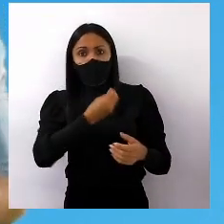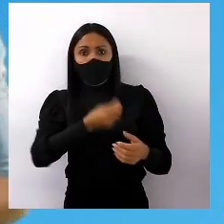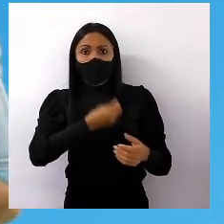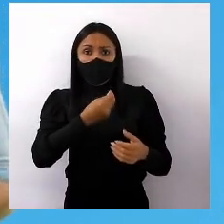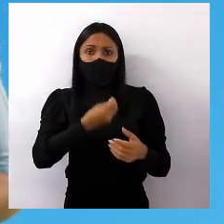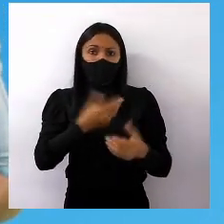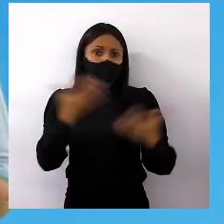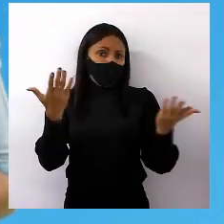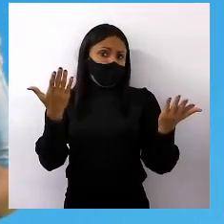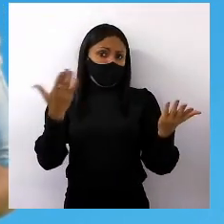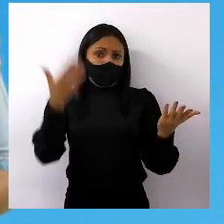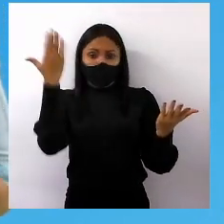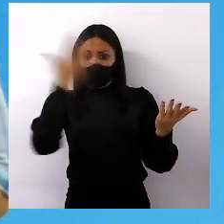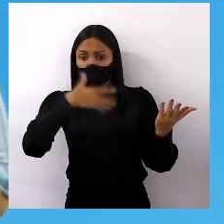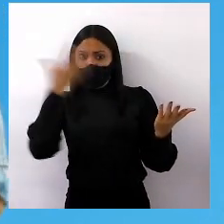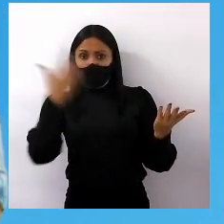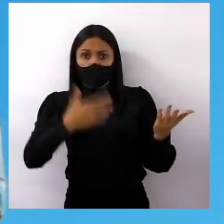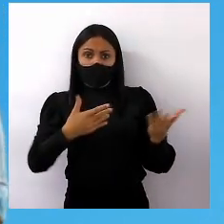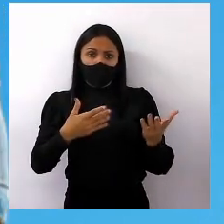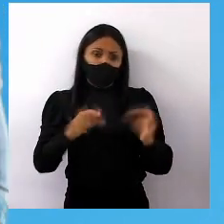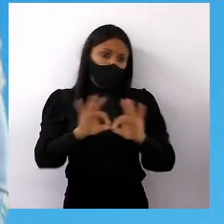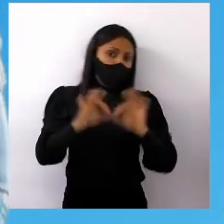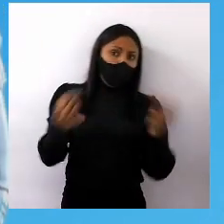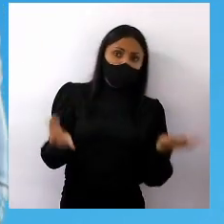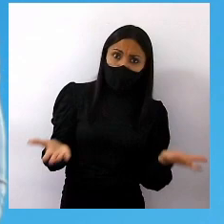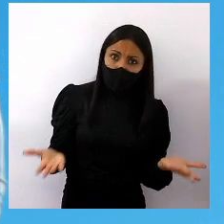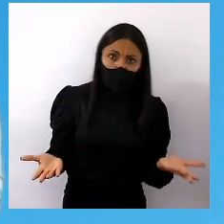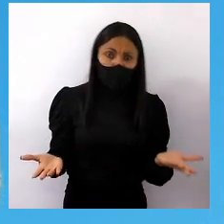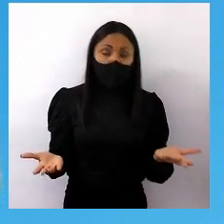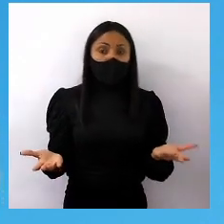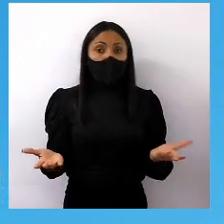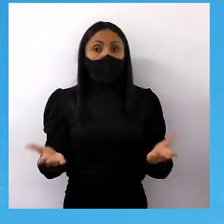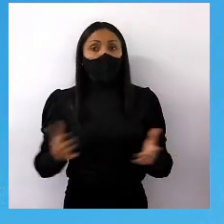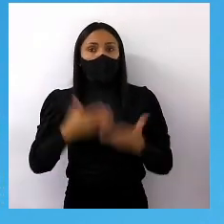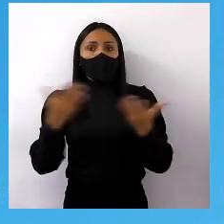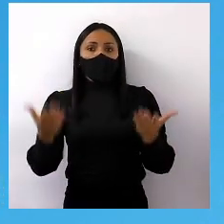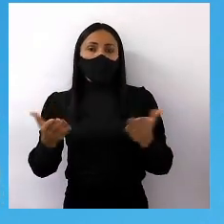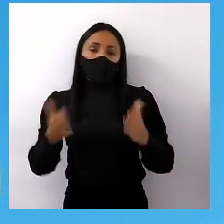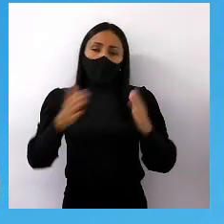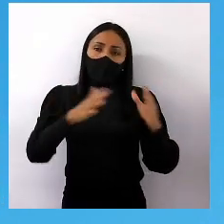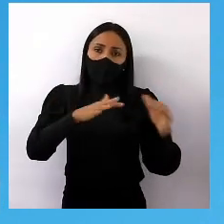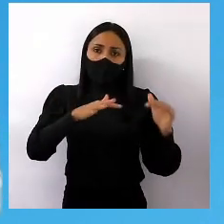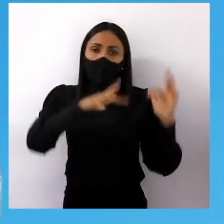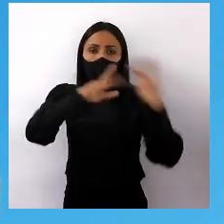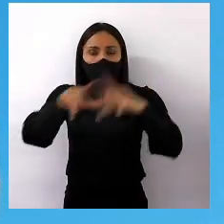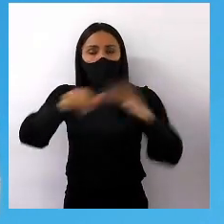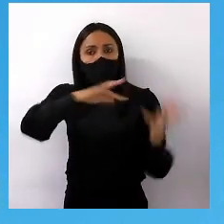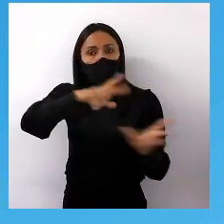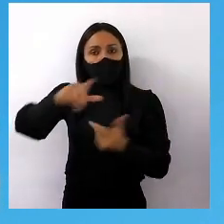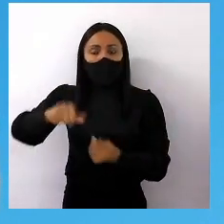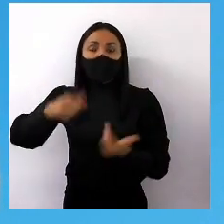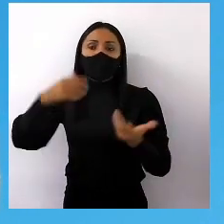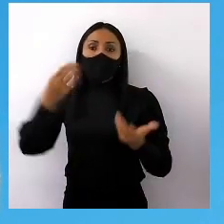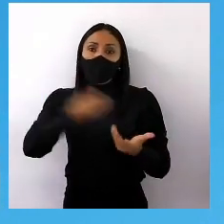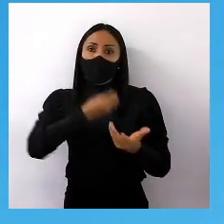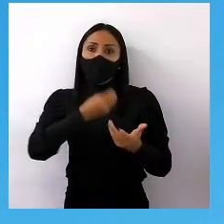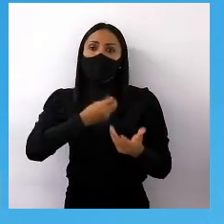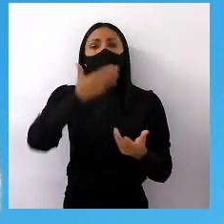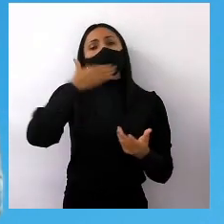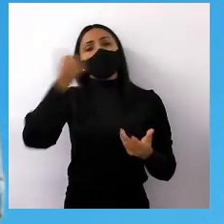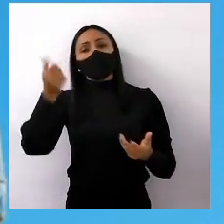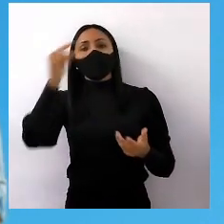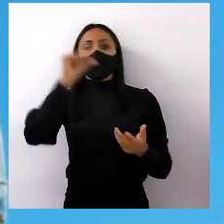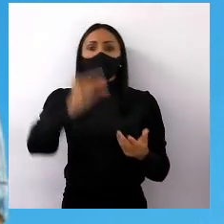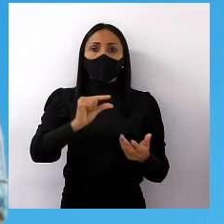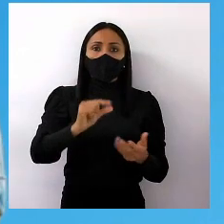né? Feia, né? Sem graça, né? Não, e muitos disseram que justamente nesse momento de pandemia a vida melhorou um pouco por causa